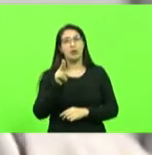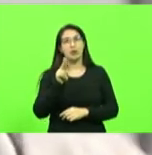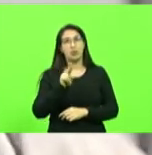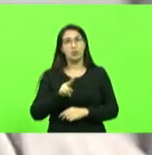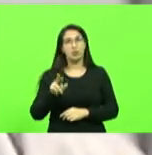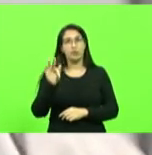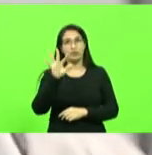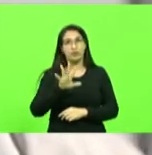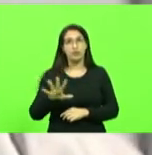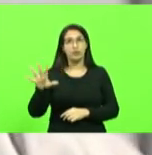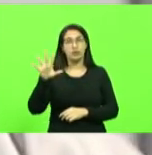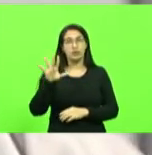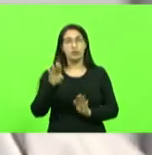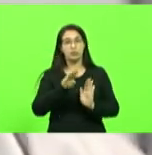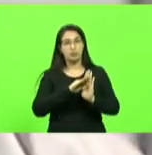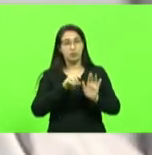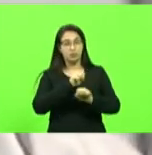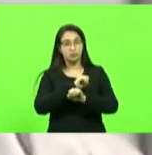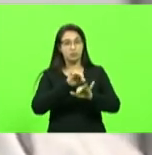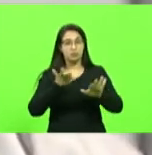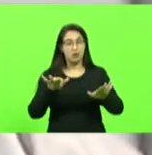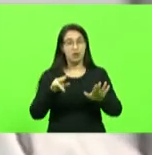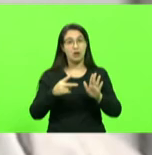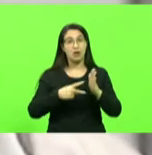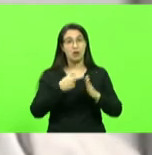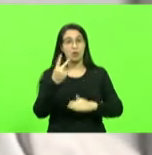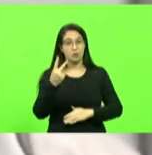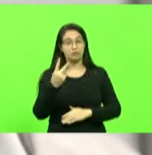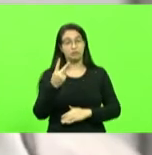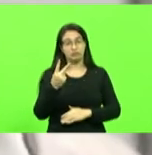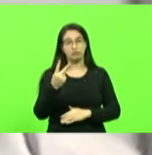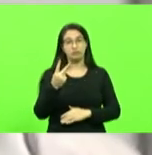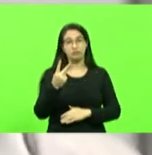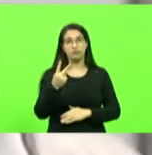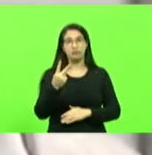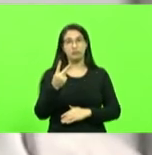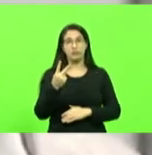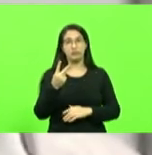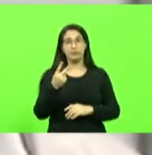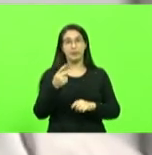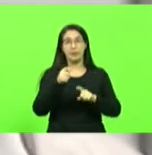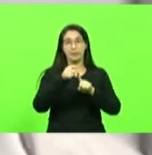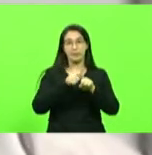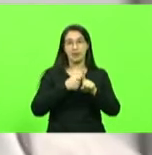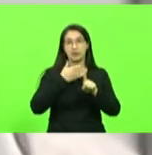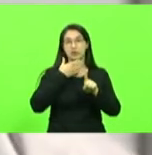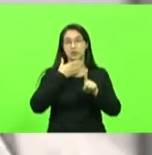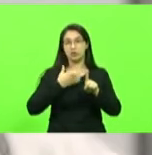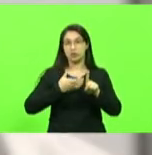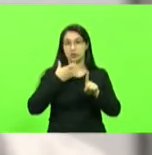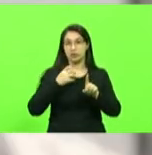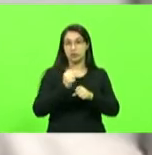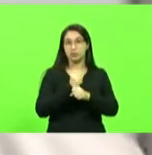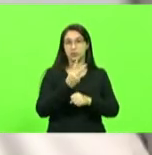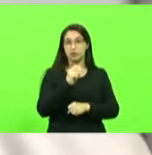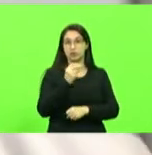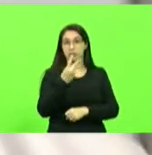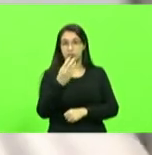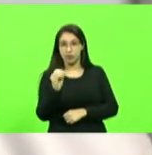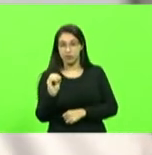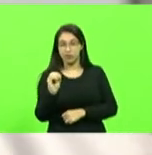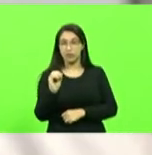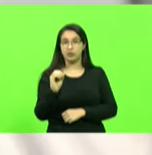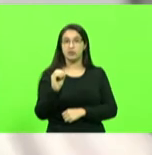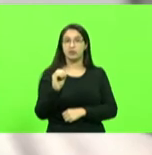divulgada em dois momentos, né? Onde foi em dezembro de 2020, na plenária do FET, do